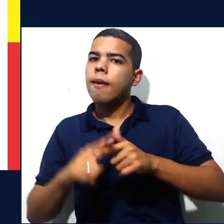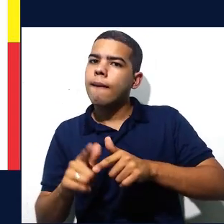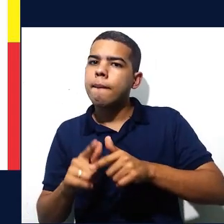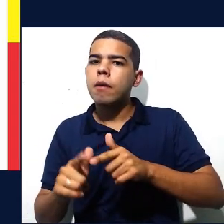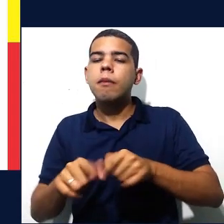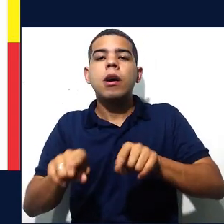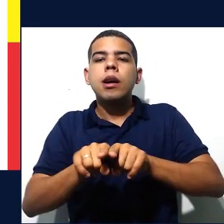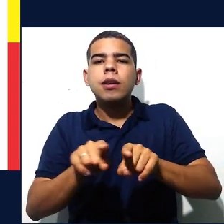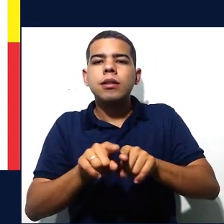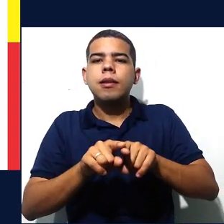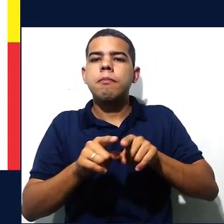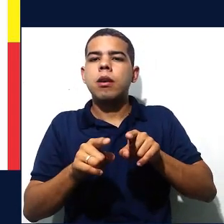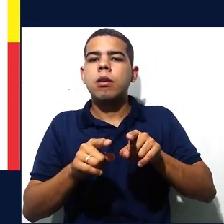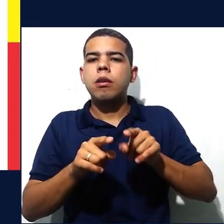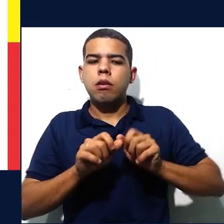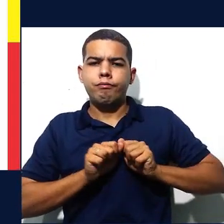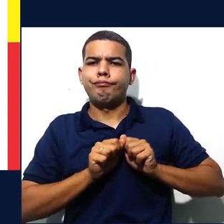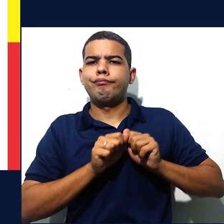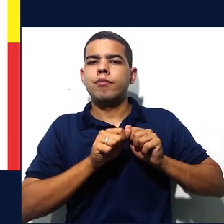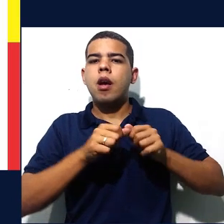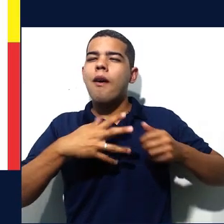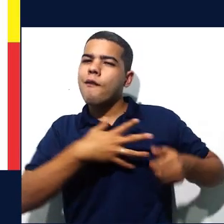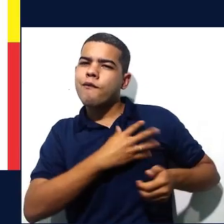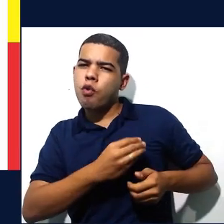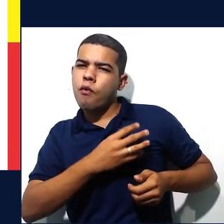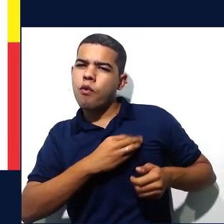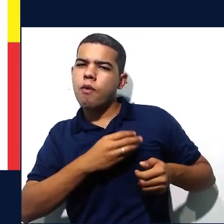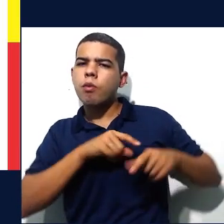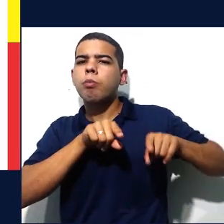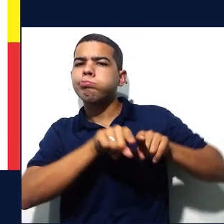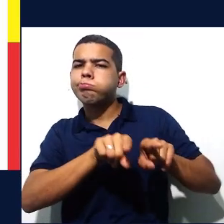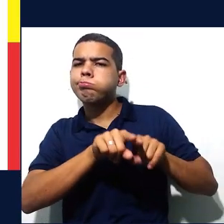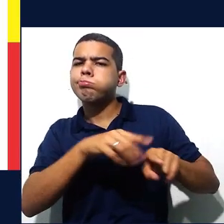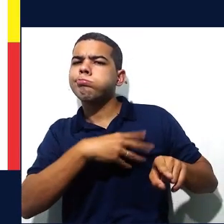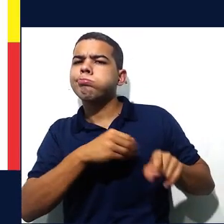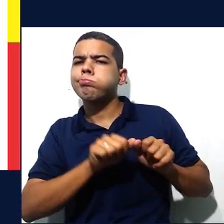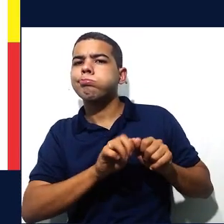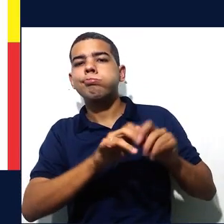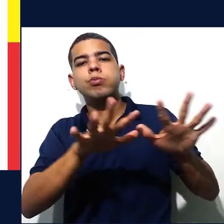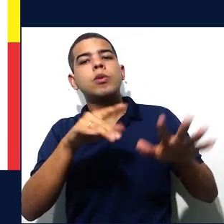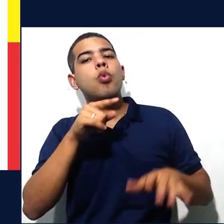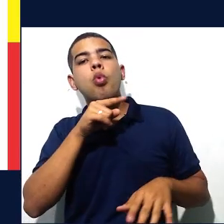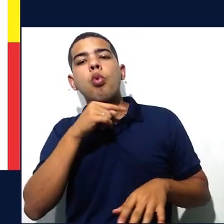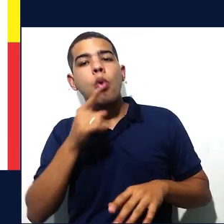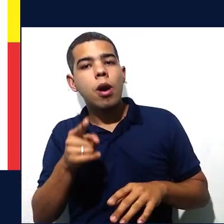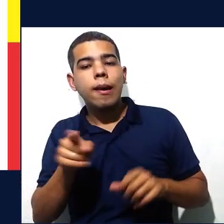e impedimento do desenvolvimento durante a fase da larva. Os níveis de